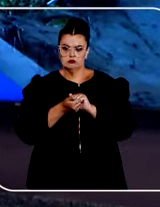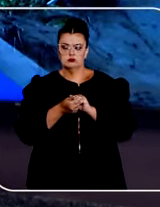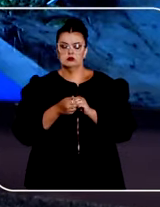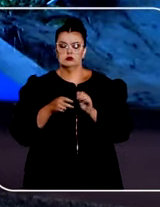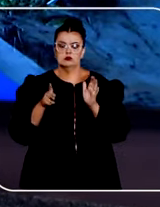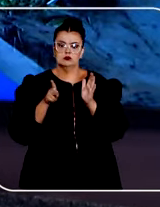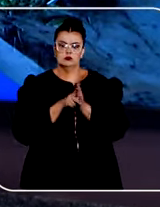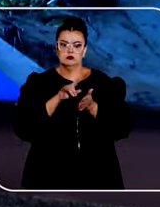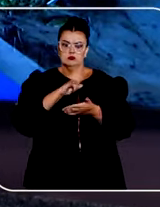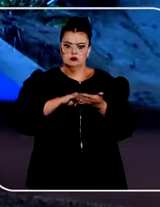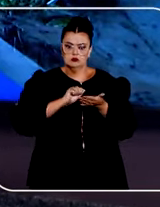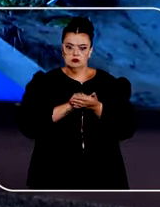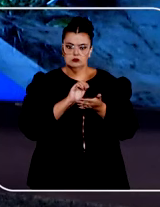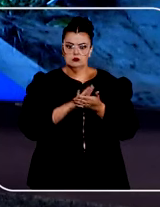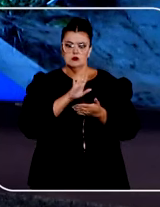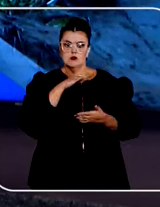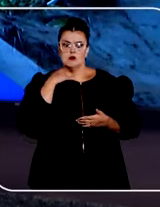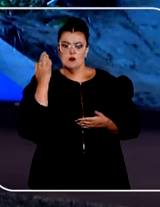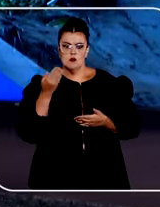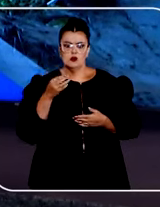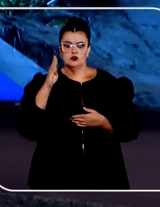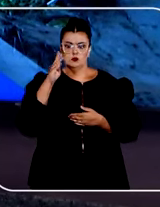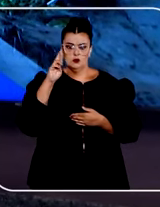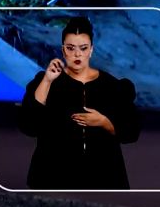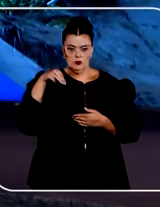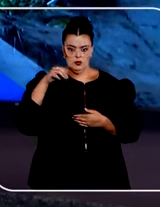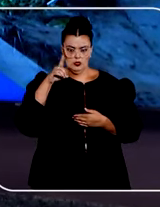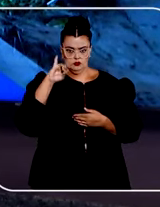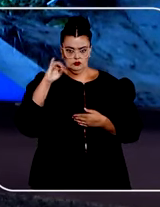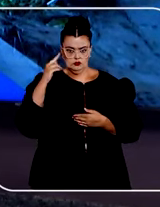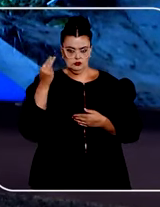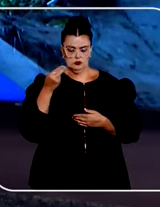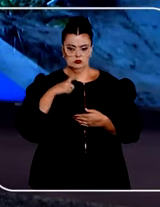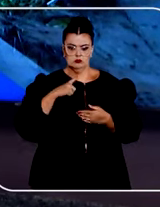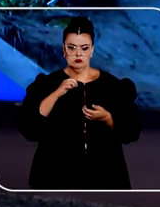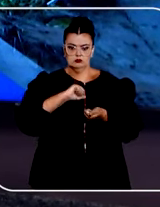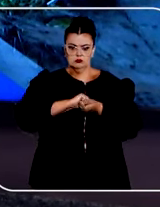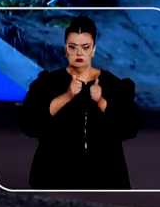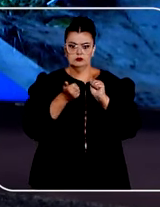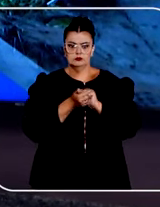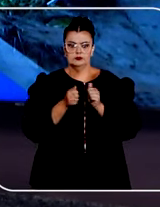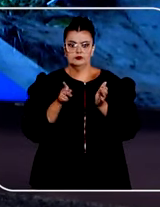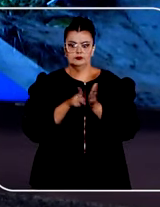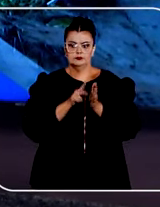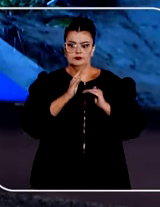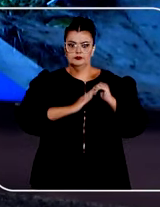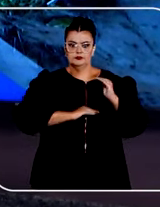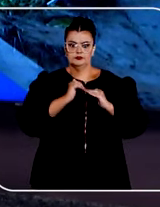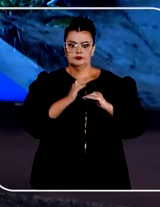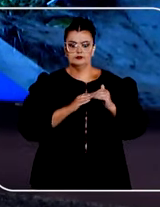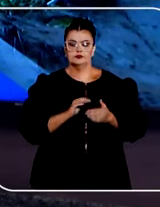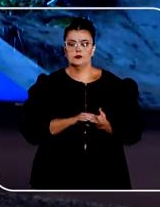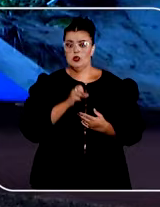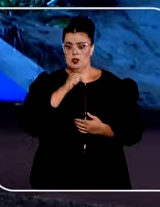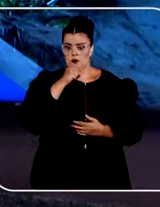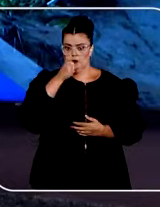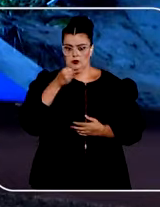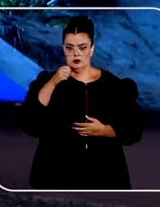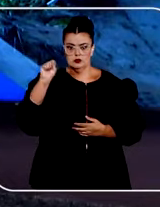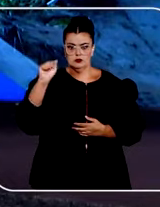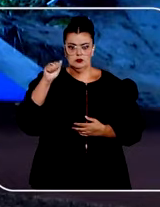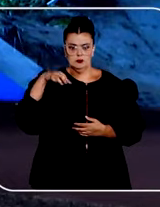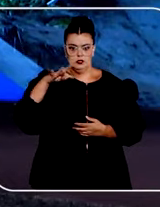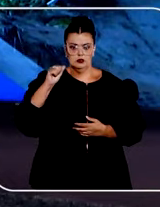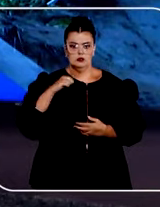morte na tragédia de Brumadinho a valores fixados em termos de ajustamento de Conduta a repórter Samanta peanha